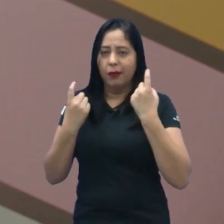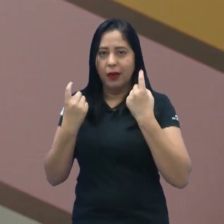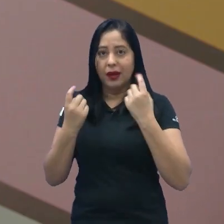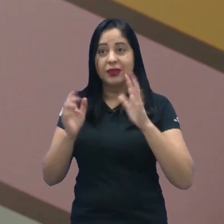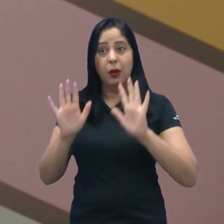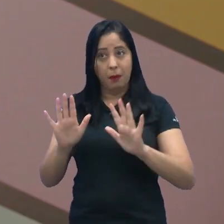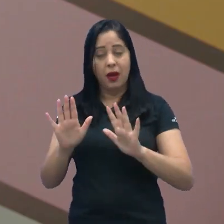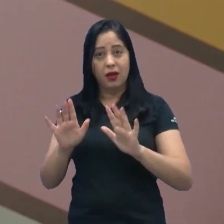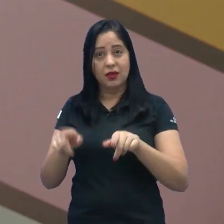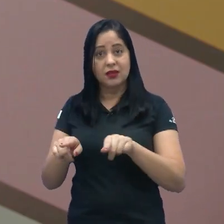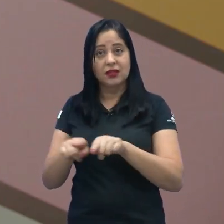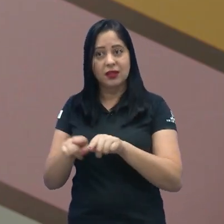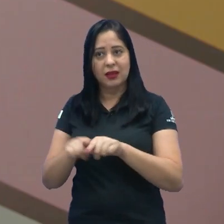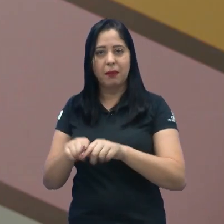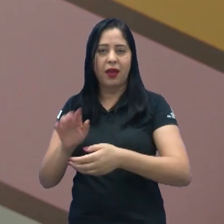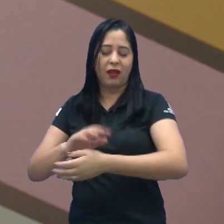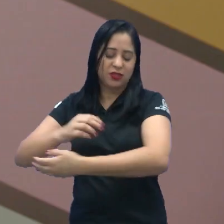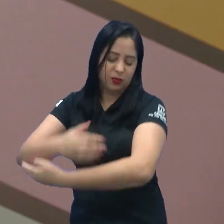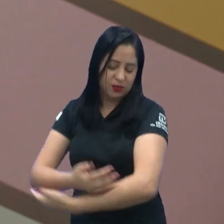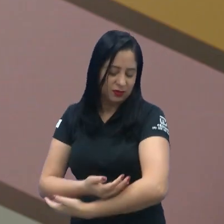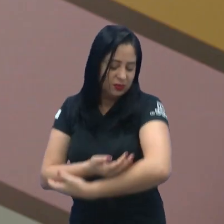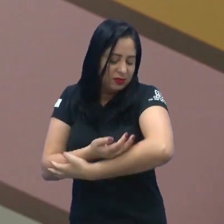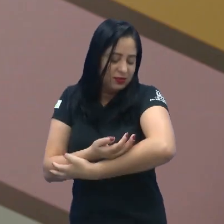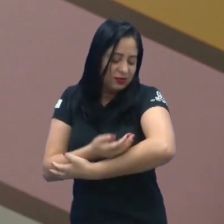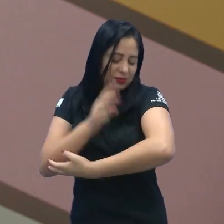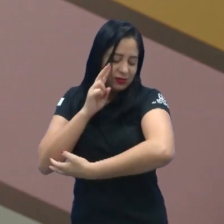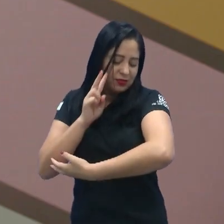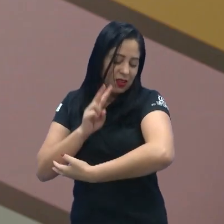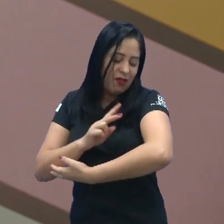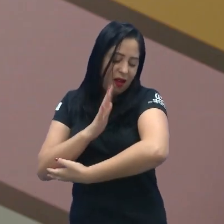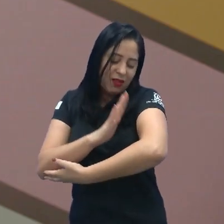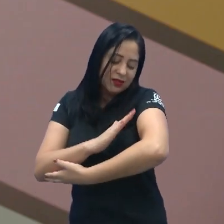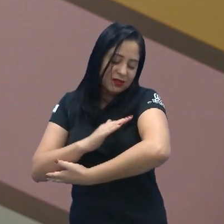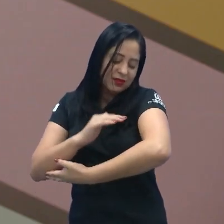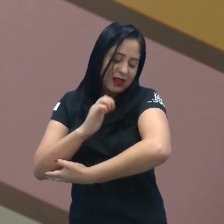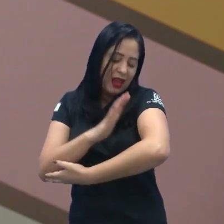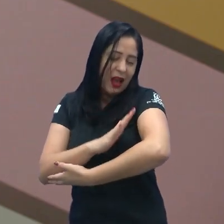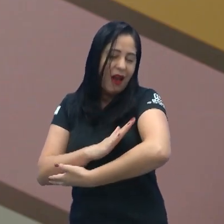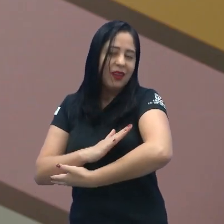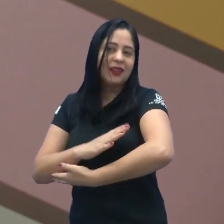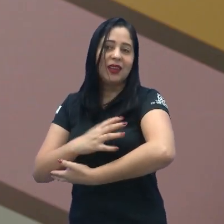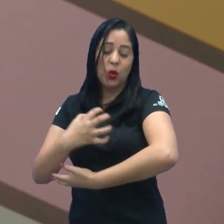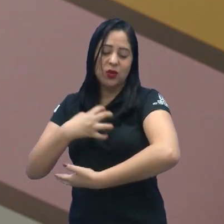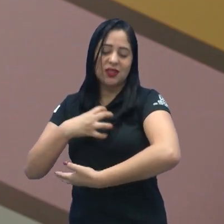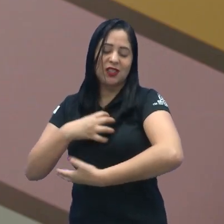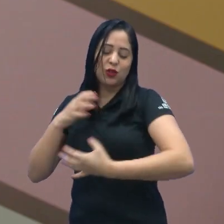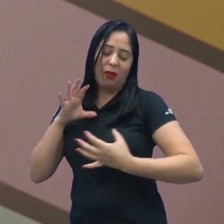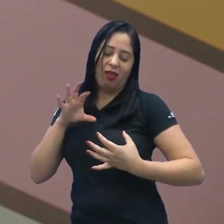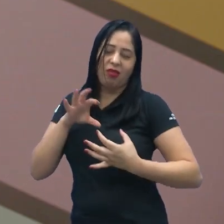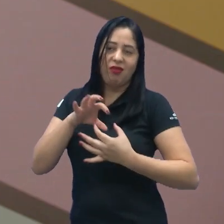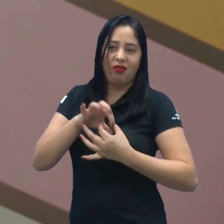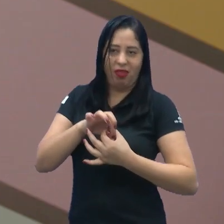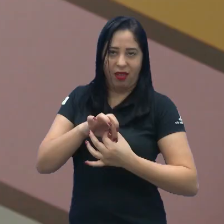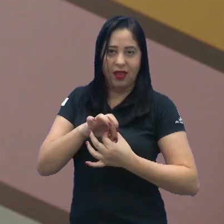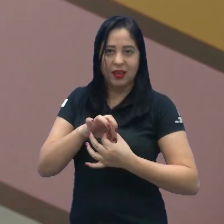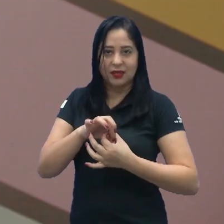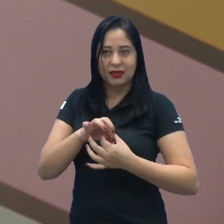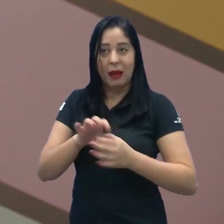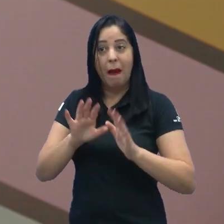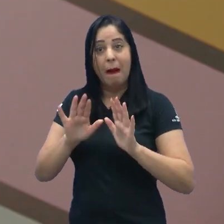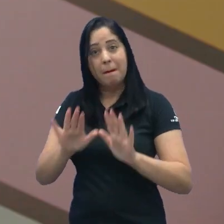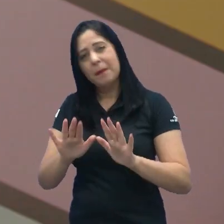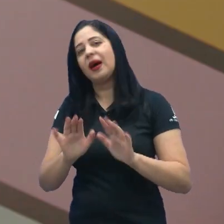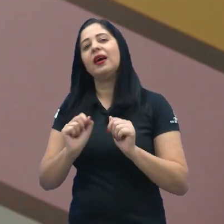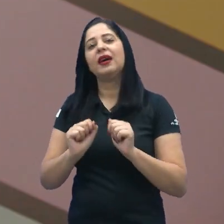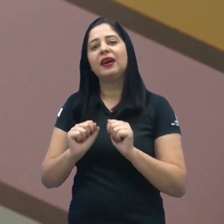formado através do olhar, do toque, do carinho. Então, assim, os sentimentos influenciam sim, mas a forma